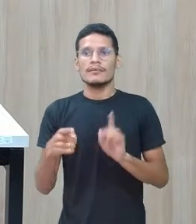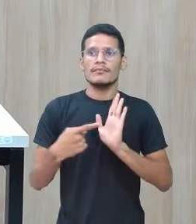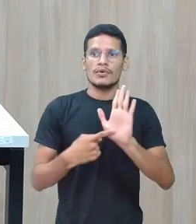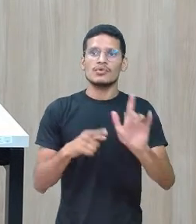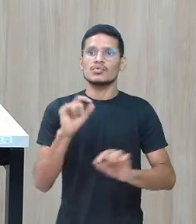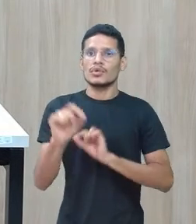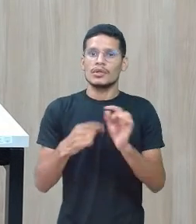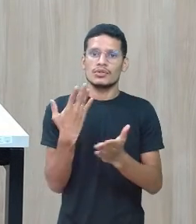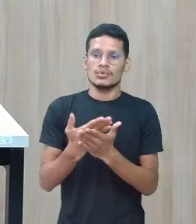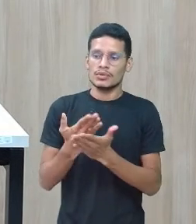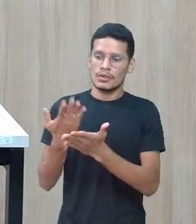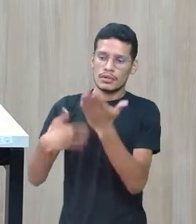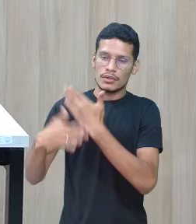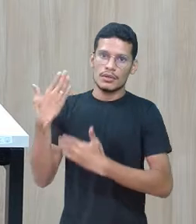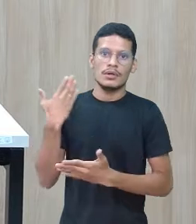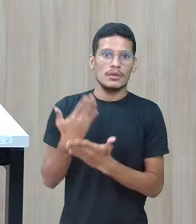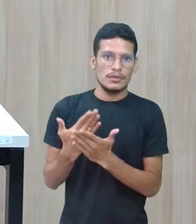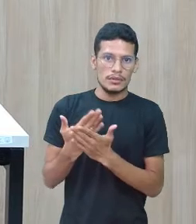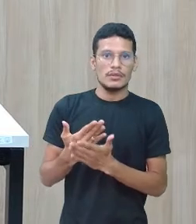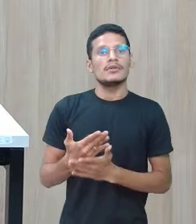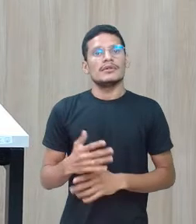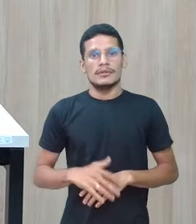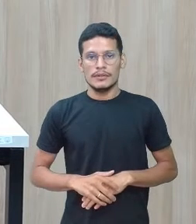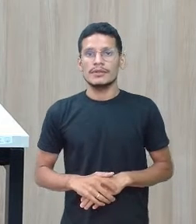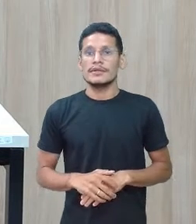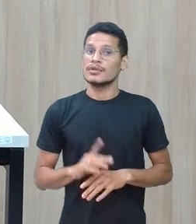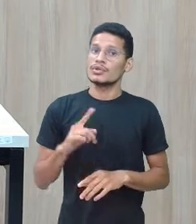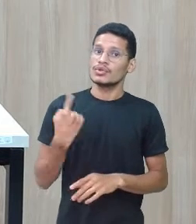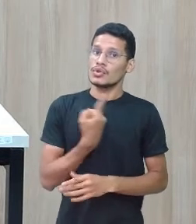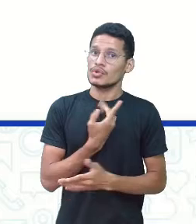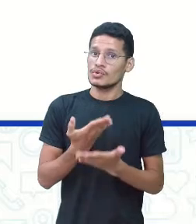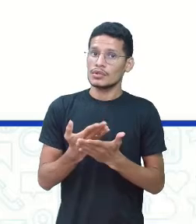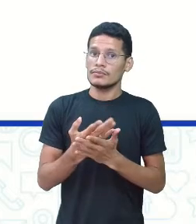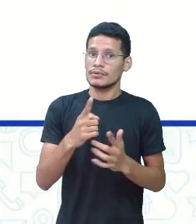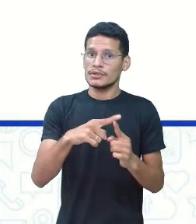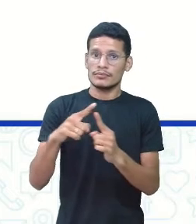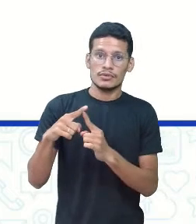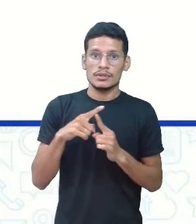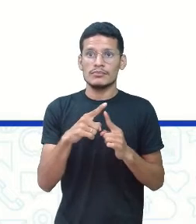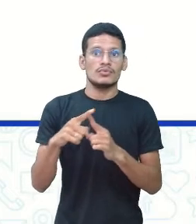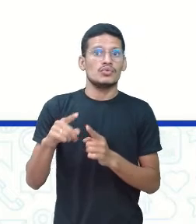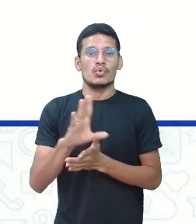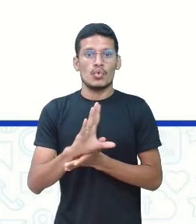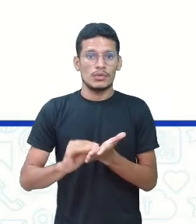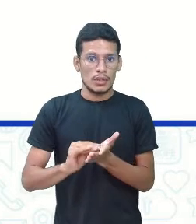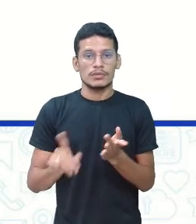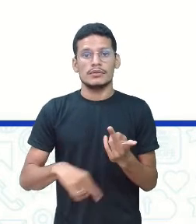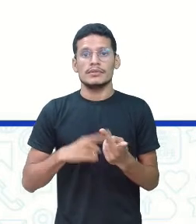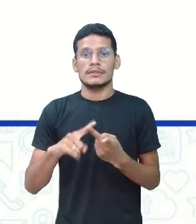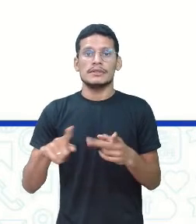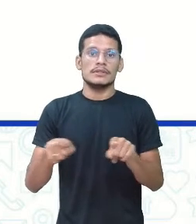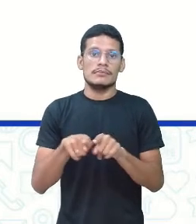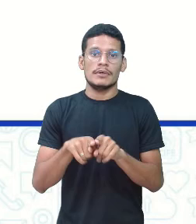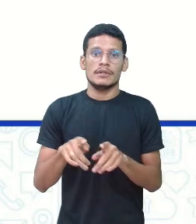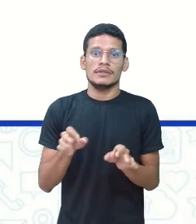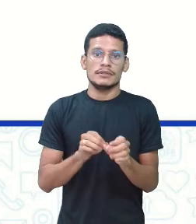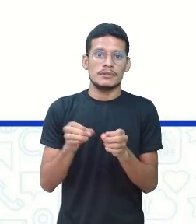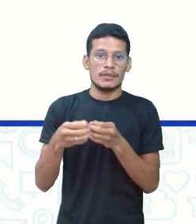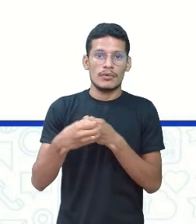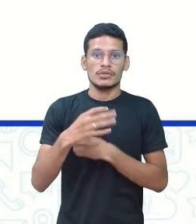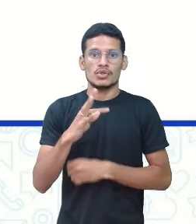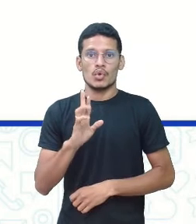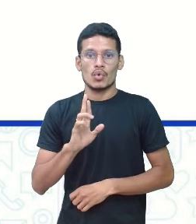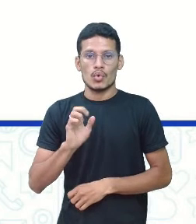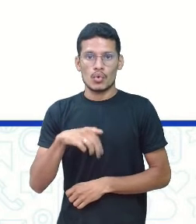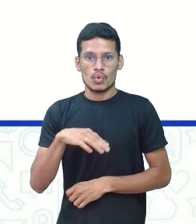o que foi que vimos na nossa aula anterior. Nós vimos os tipos de clonagem, nós vimos as células-tronco